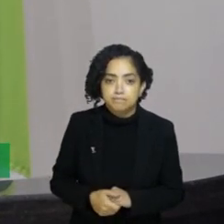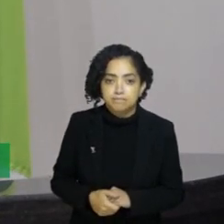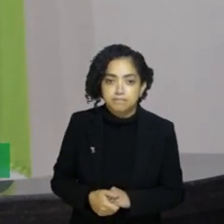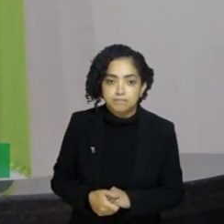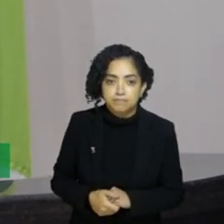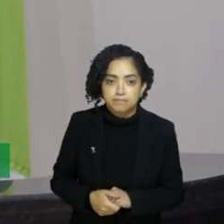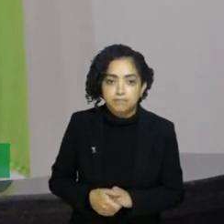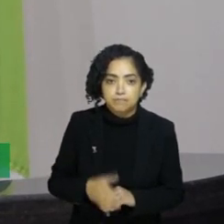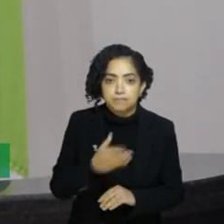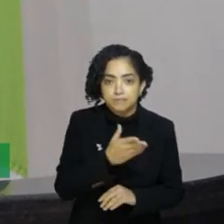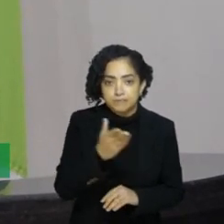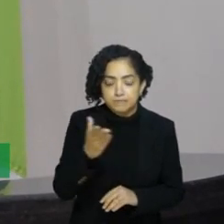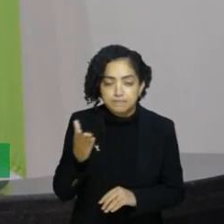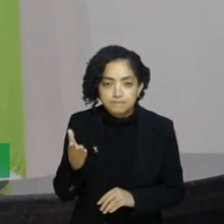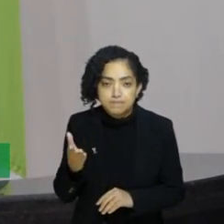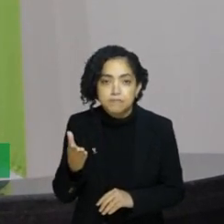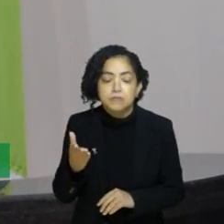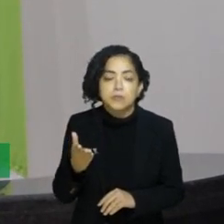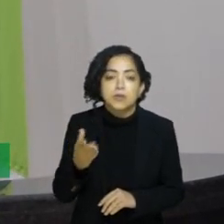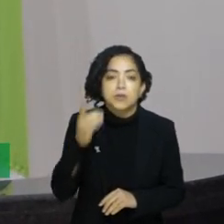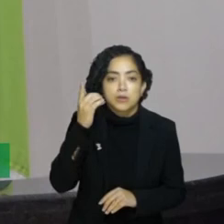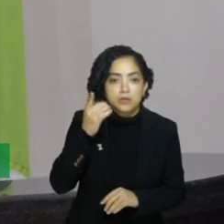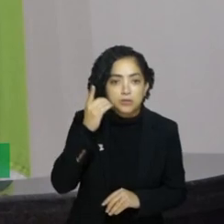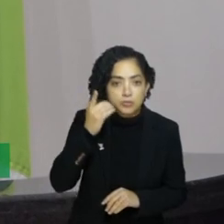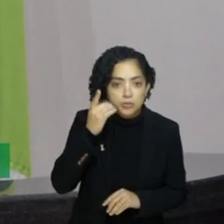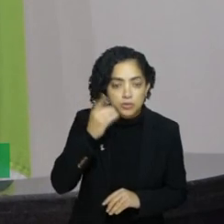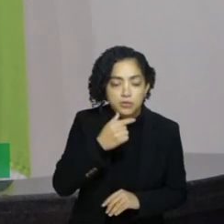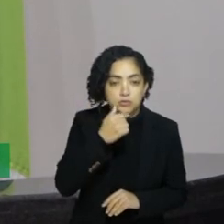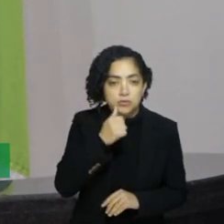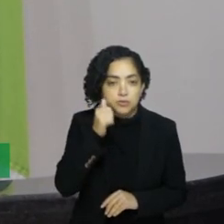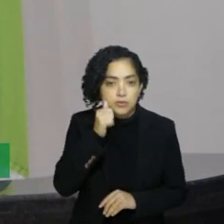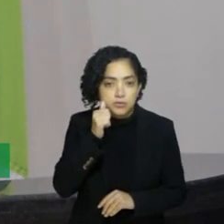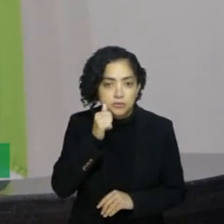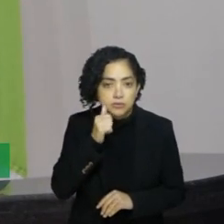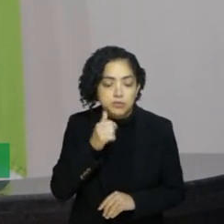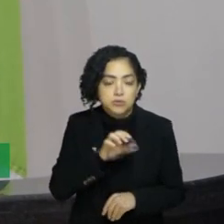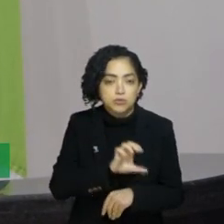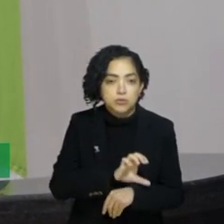meus irmãos e irmãs, deputadas e deputados estaduais,